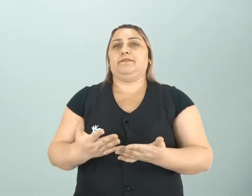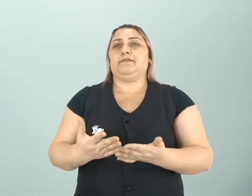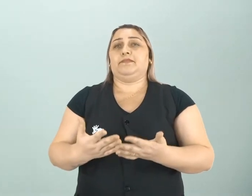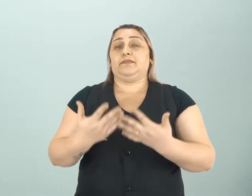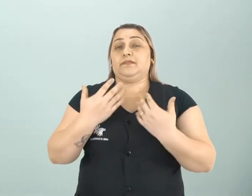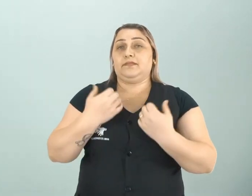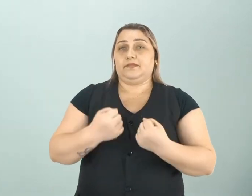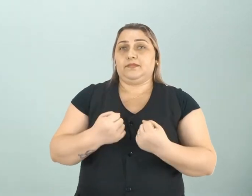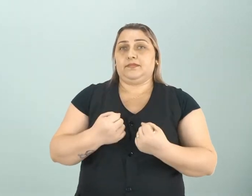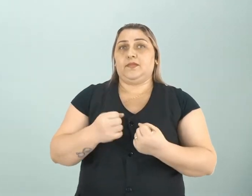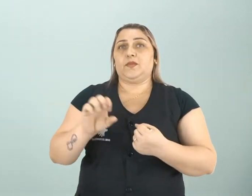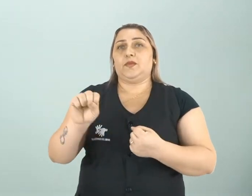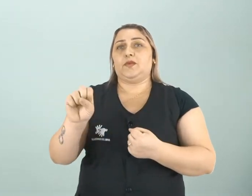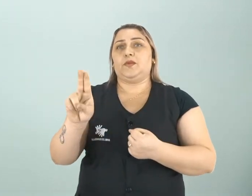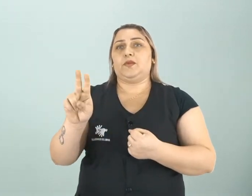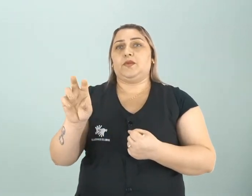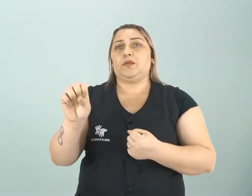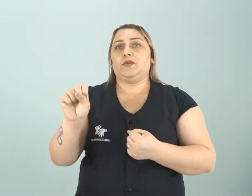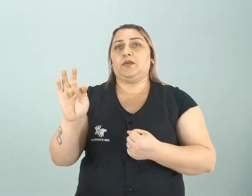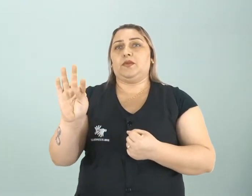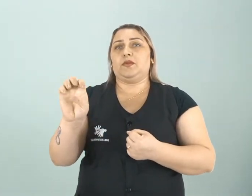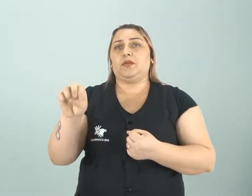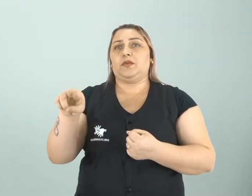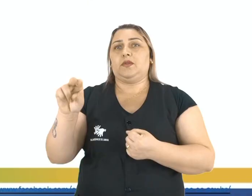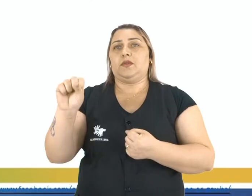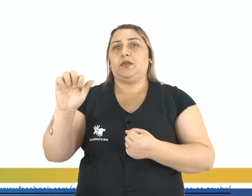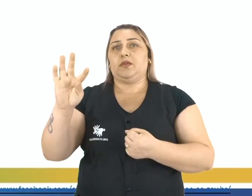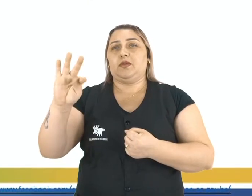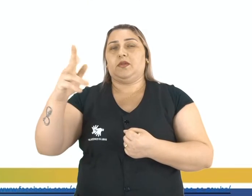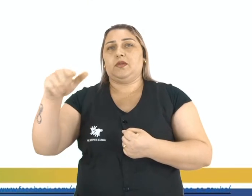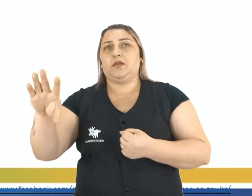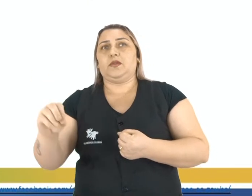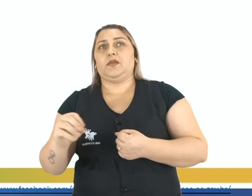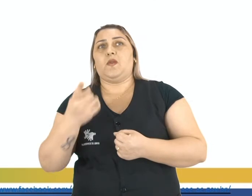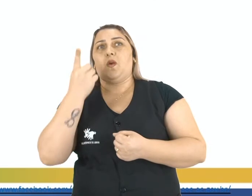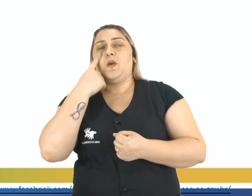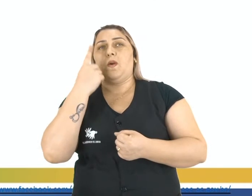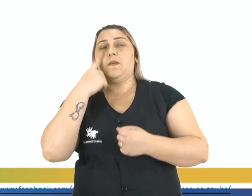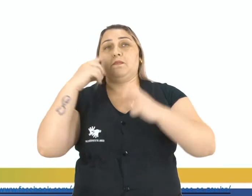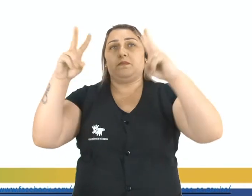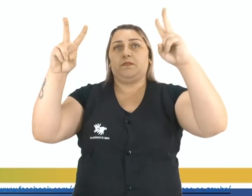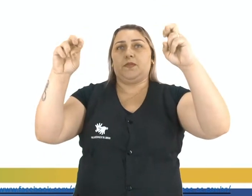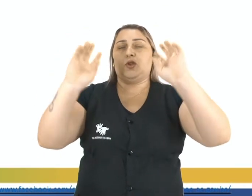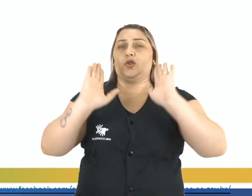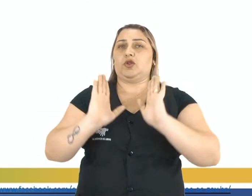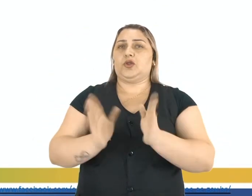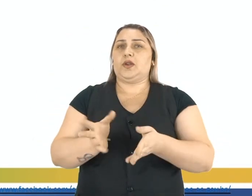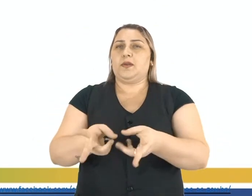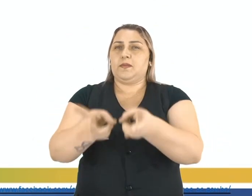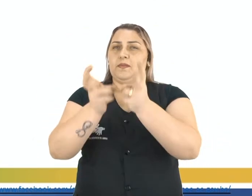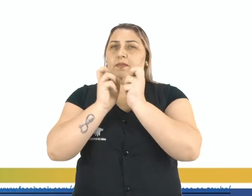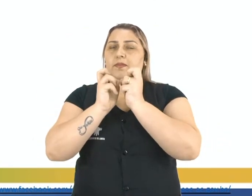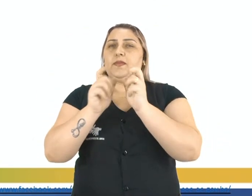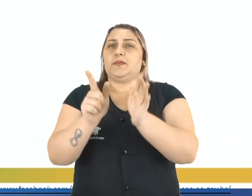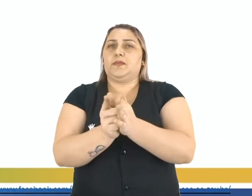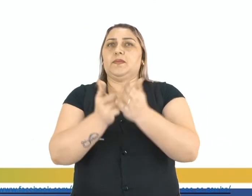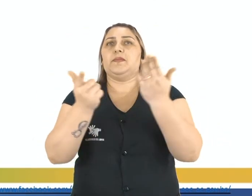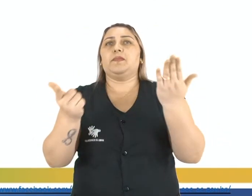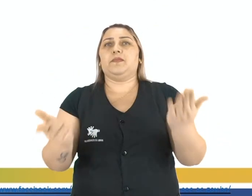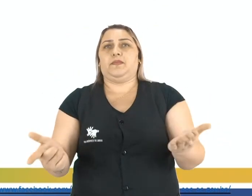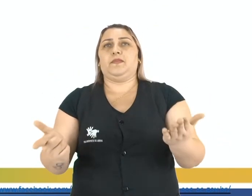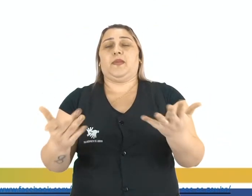o argumento é de sustentação. Olha só, pelo título, nós já podemos perceber que o grupo do jornal